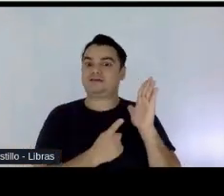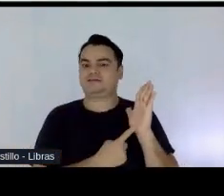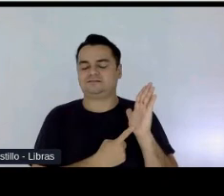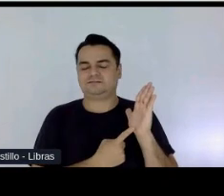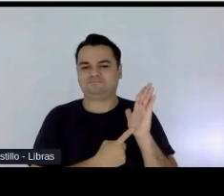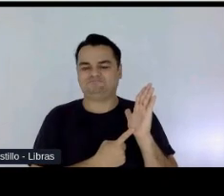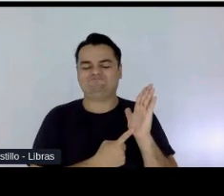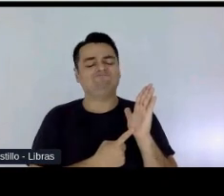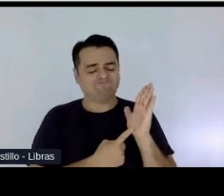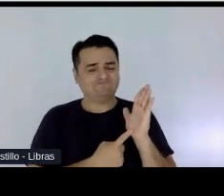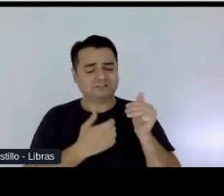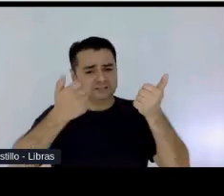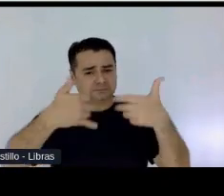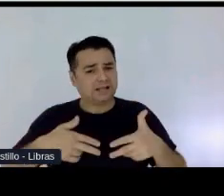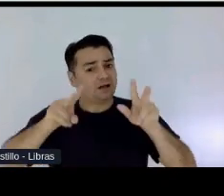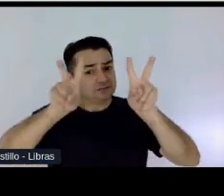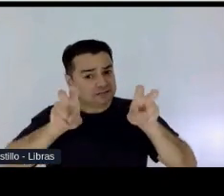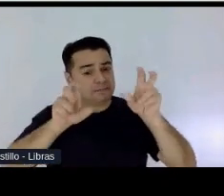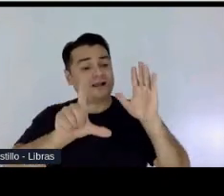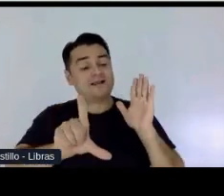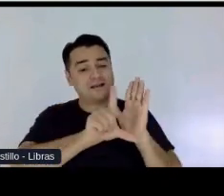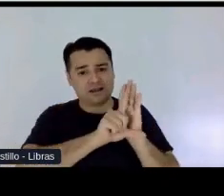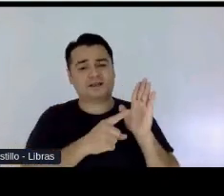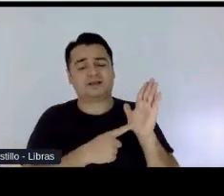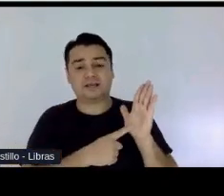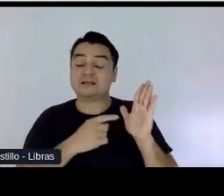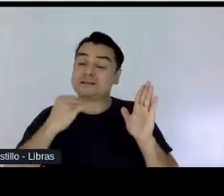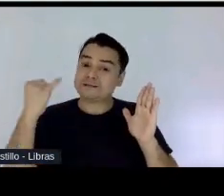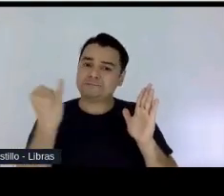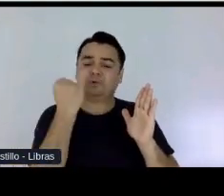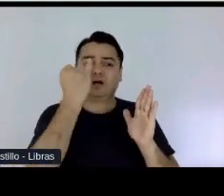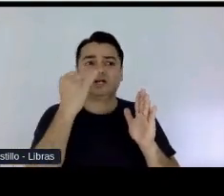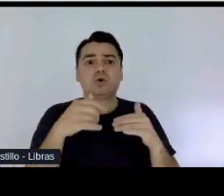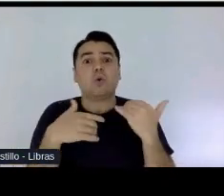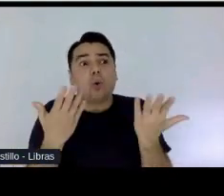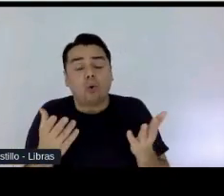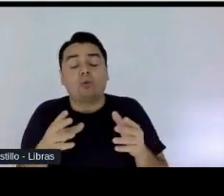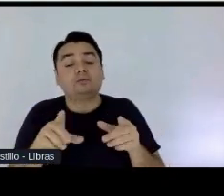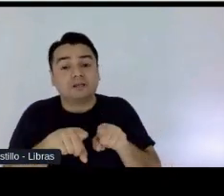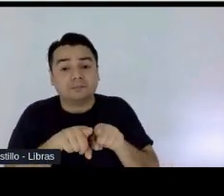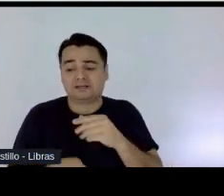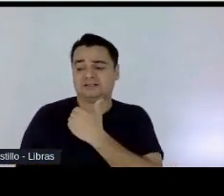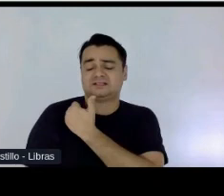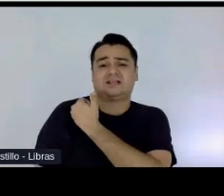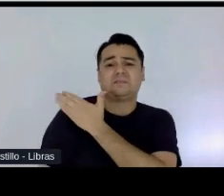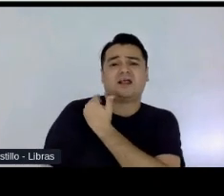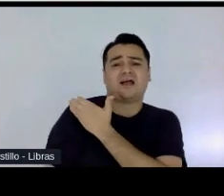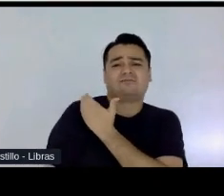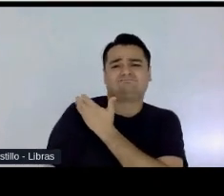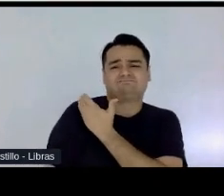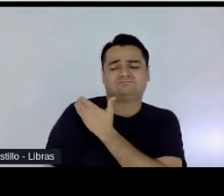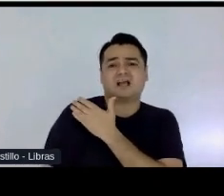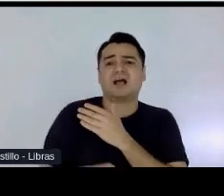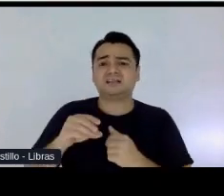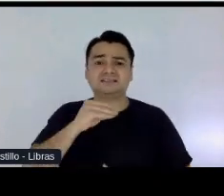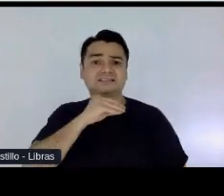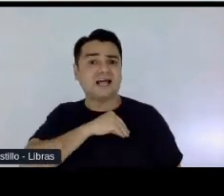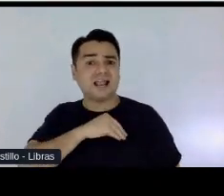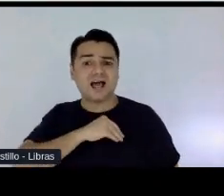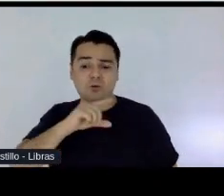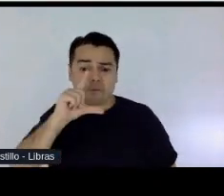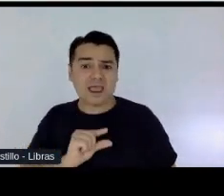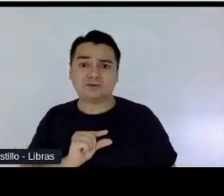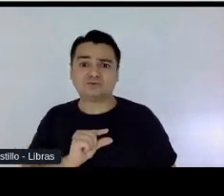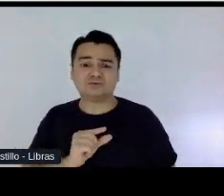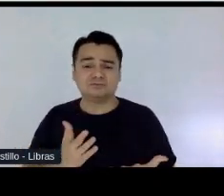quão realmente o quão discriminatório né? Ter uma diferença salarial, o quão